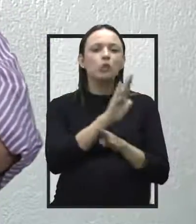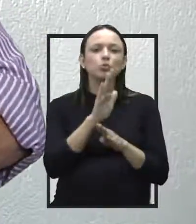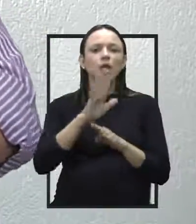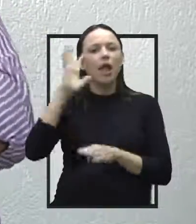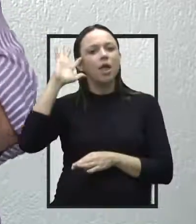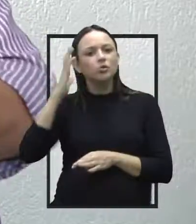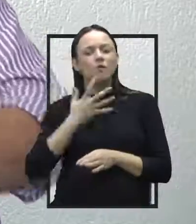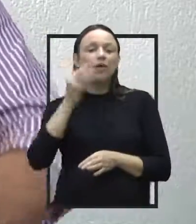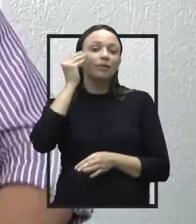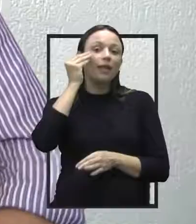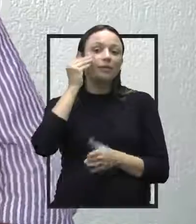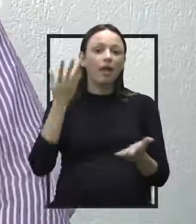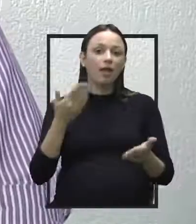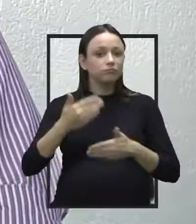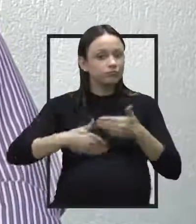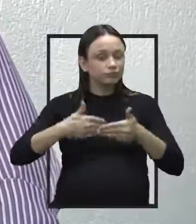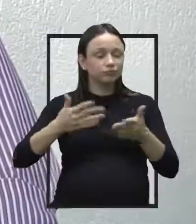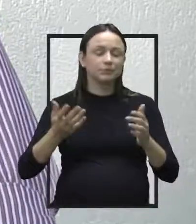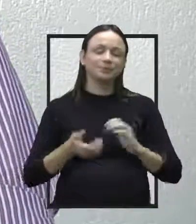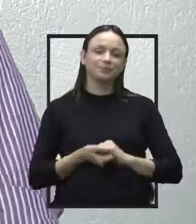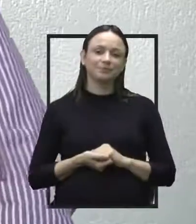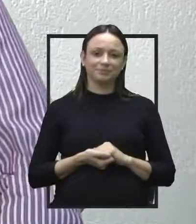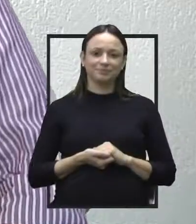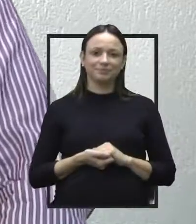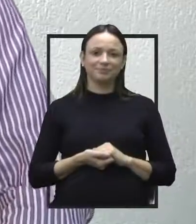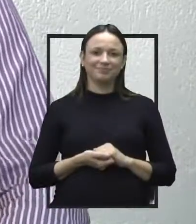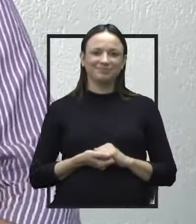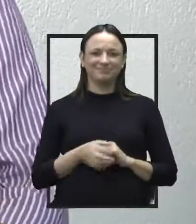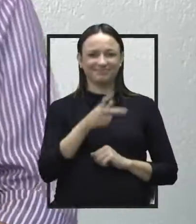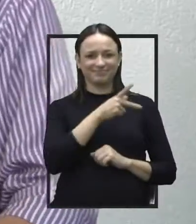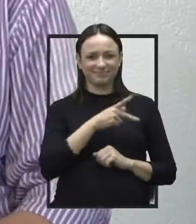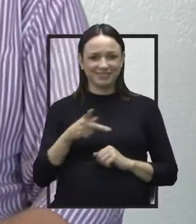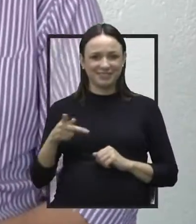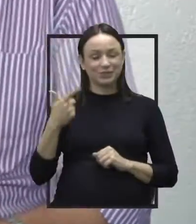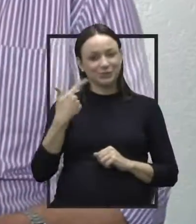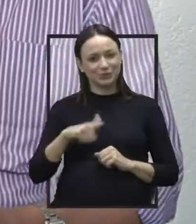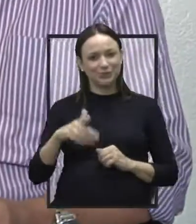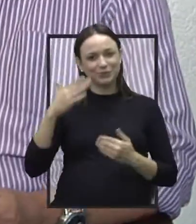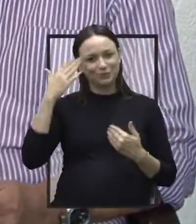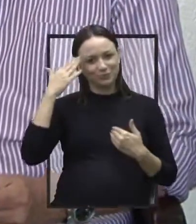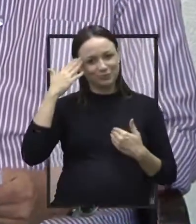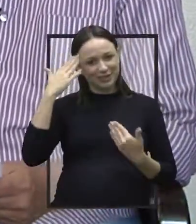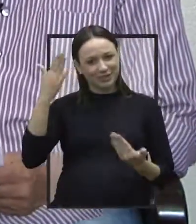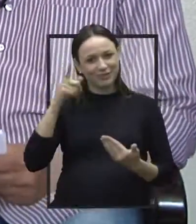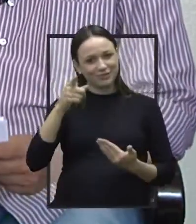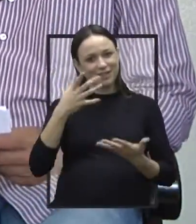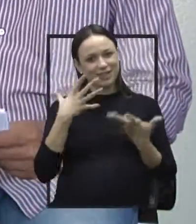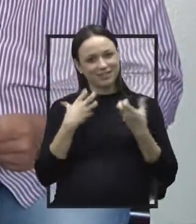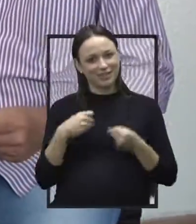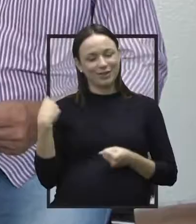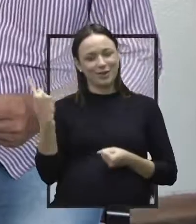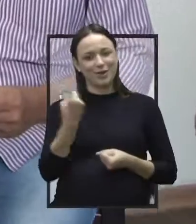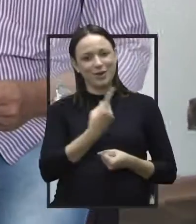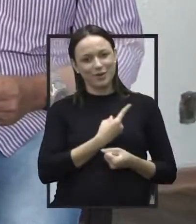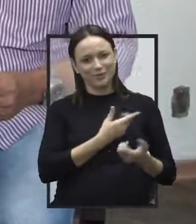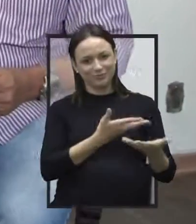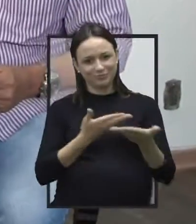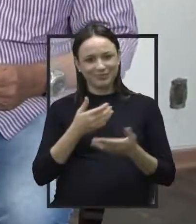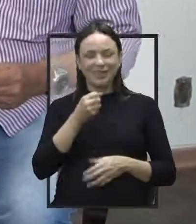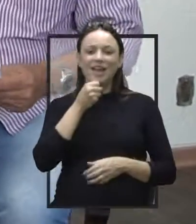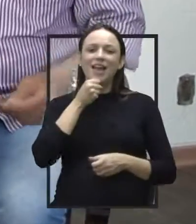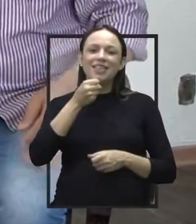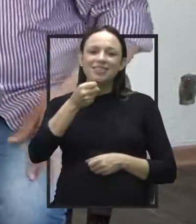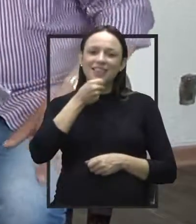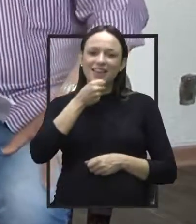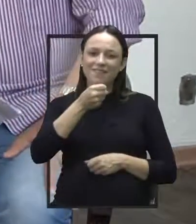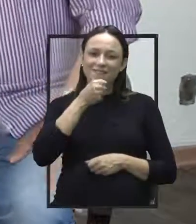o processo, enfim, essas coisas todas. Presidente, mais uma vez eu quero agradecer a sua acolhida, a sua recepção e mais uma